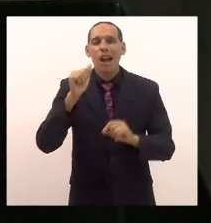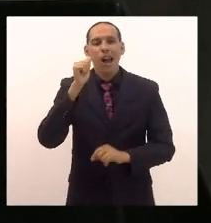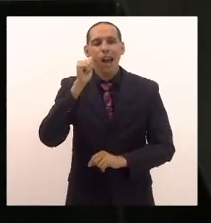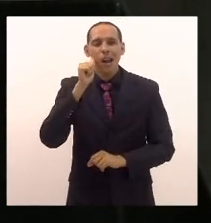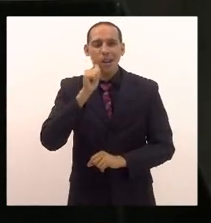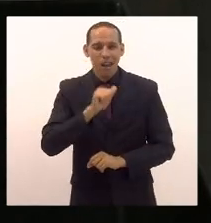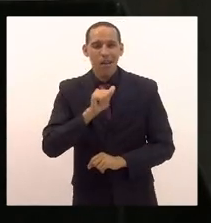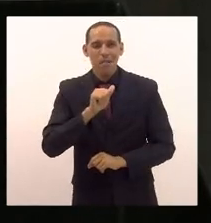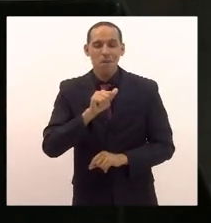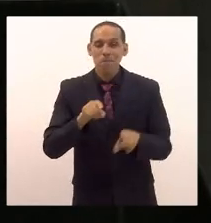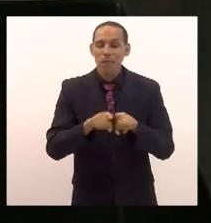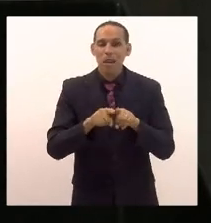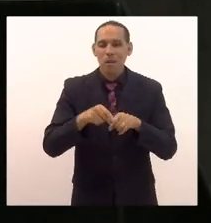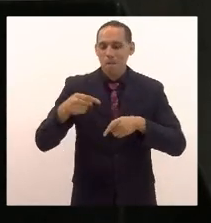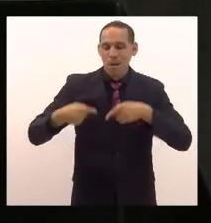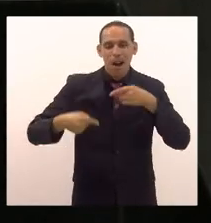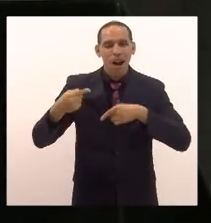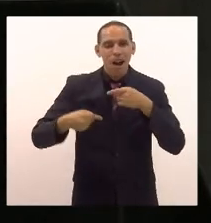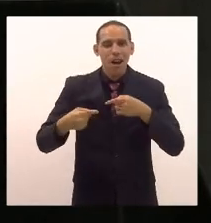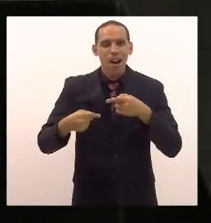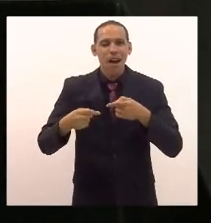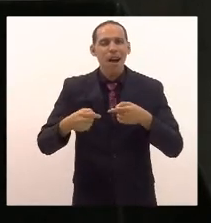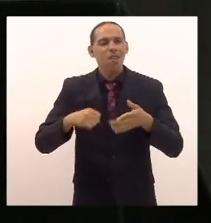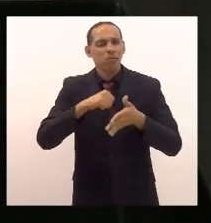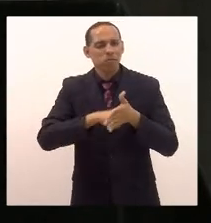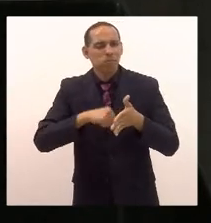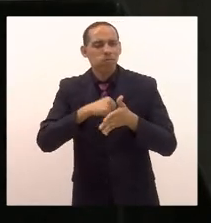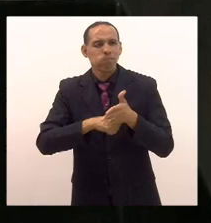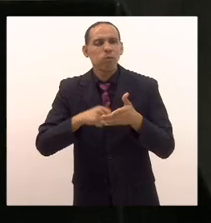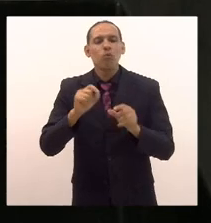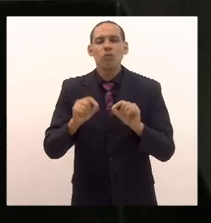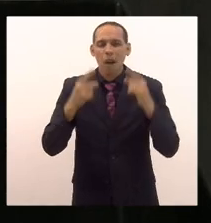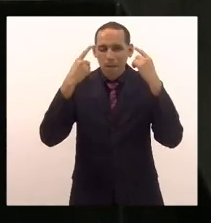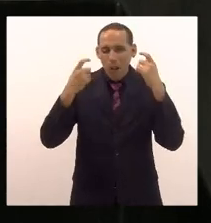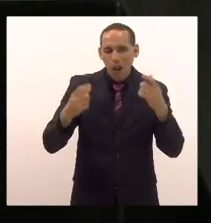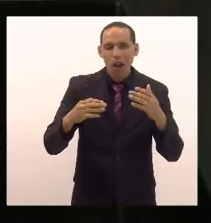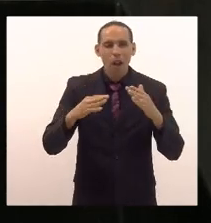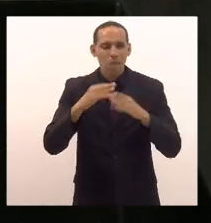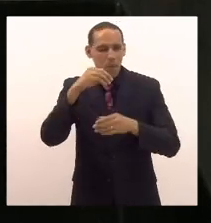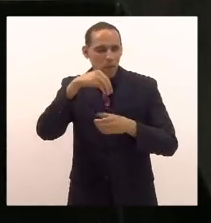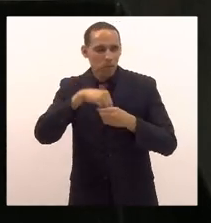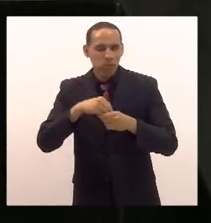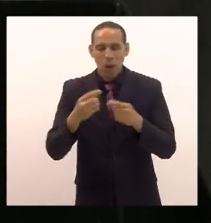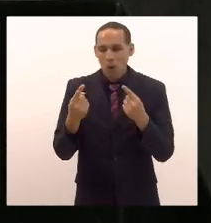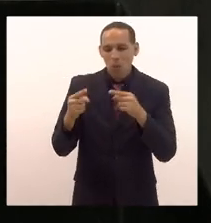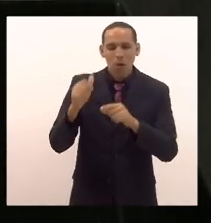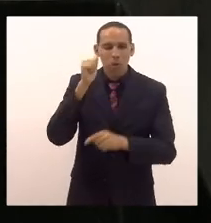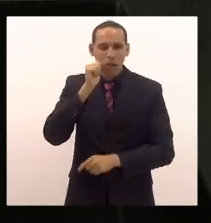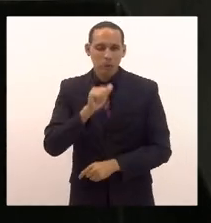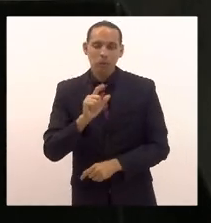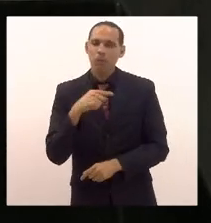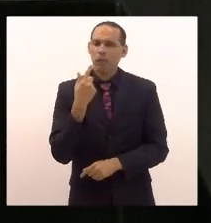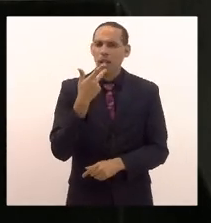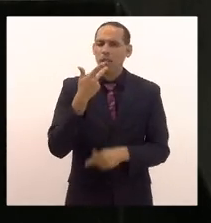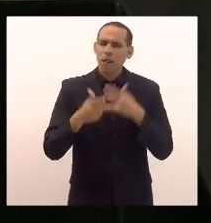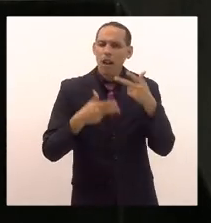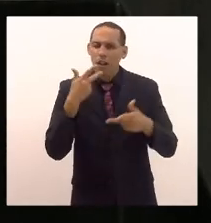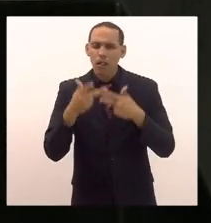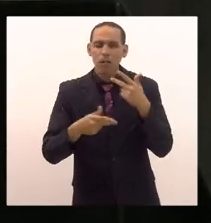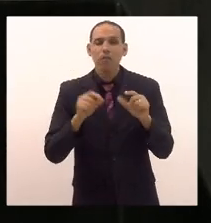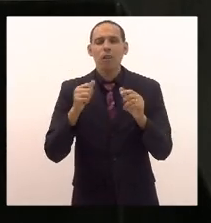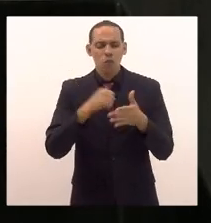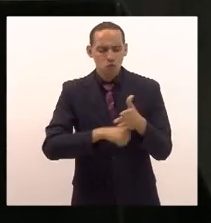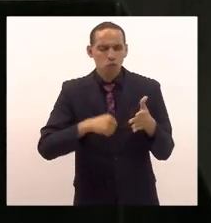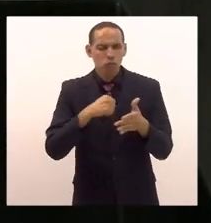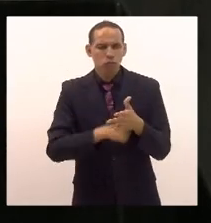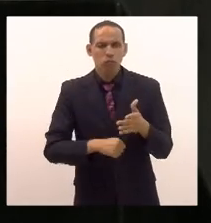dos debates em relação ao Combate à violência doméstica contra a mulher e nós sempre dizemos que não é uma